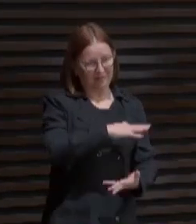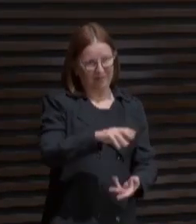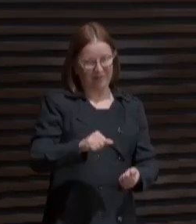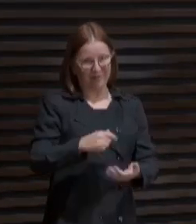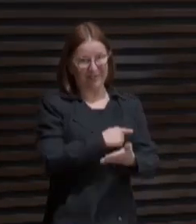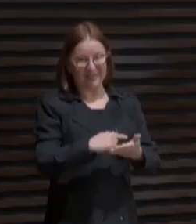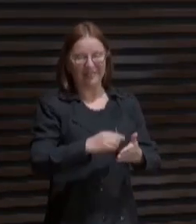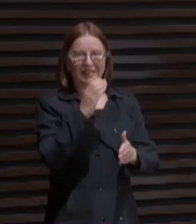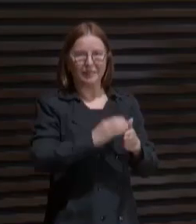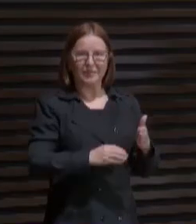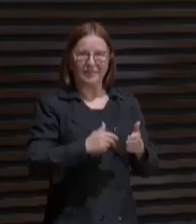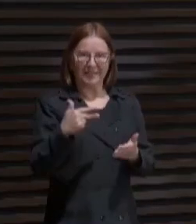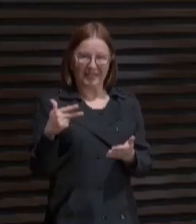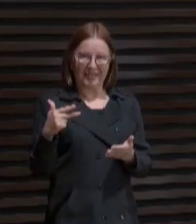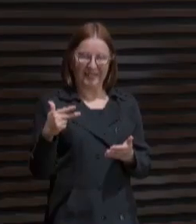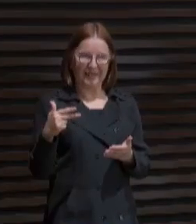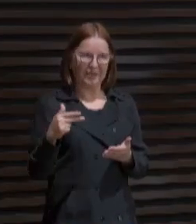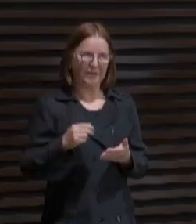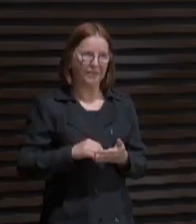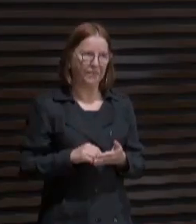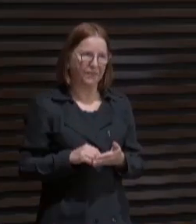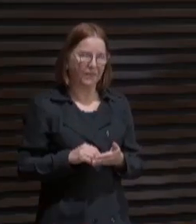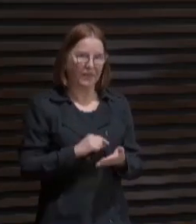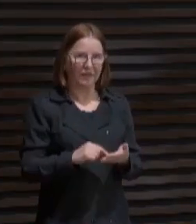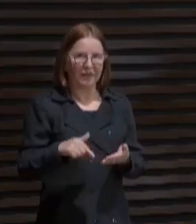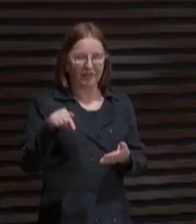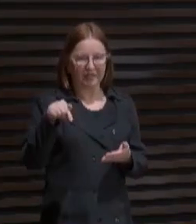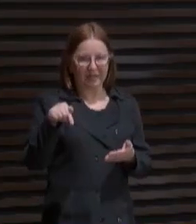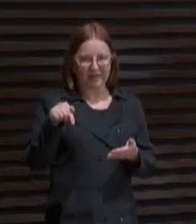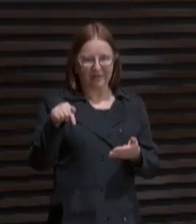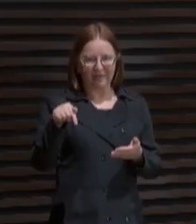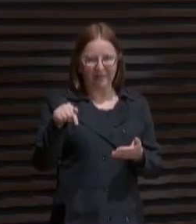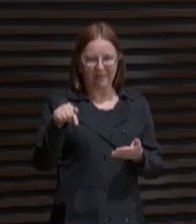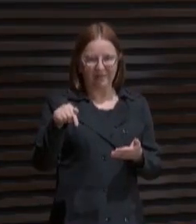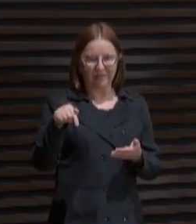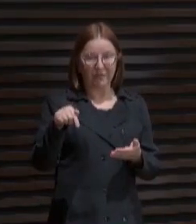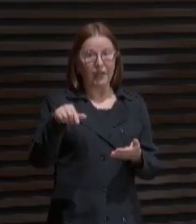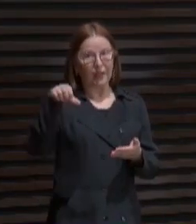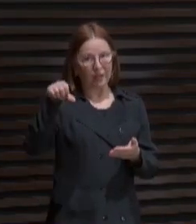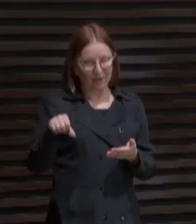capítulo 3, que é o capítulo da queda, os versos 7, 9 e 10.